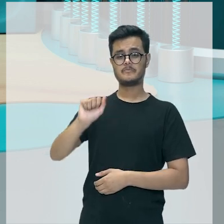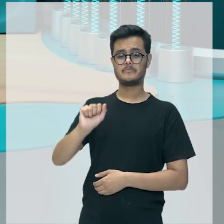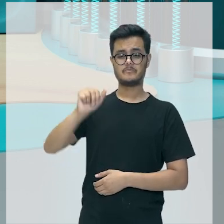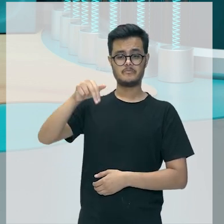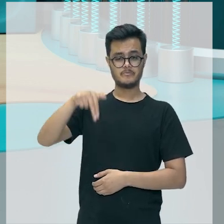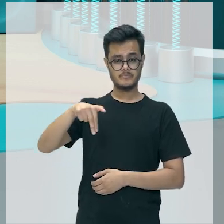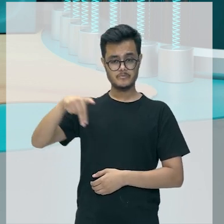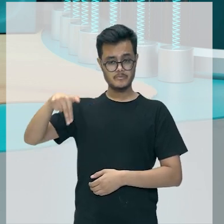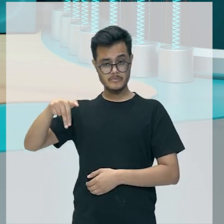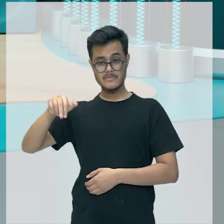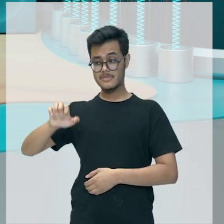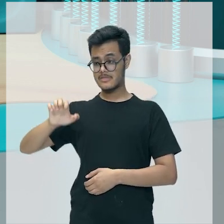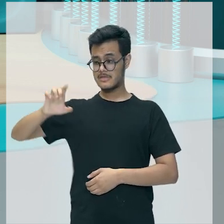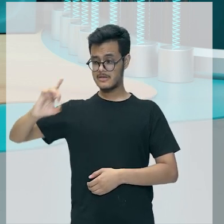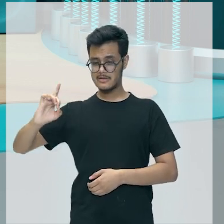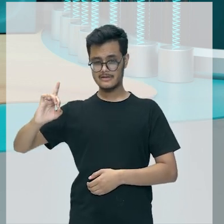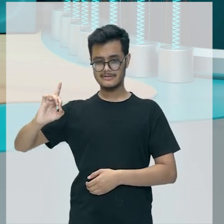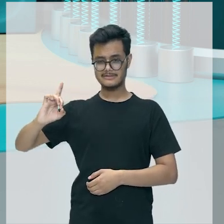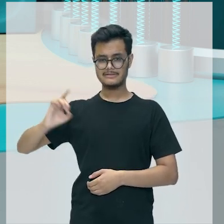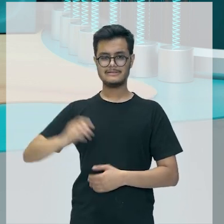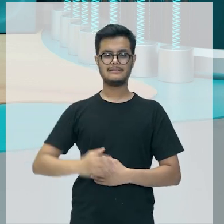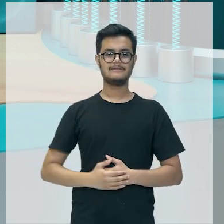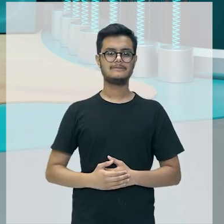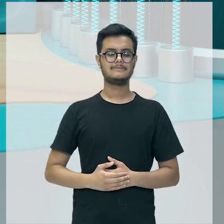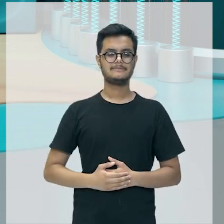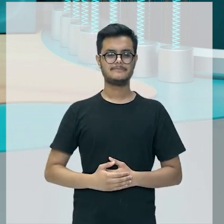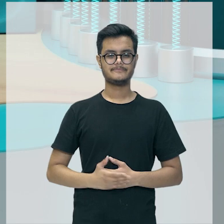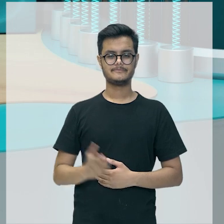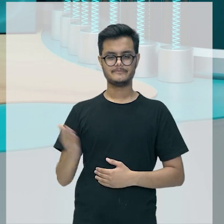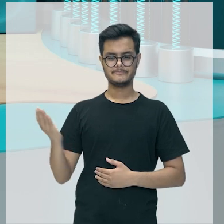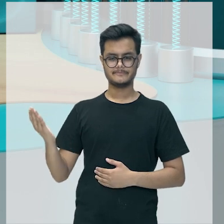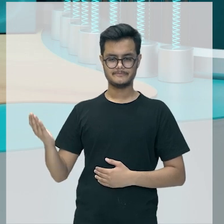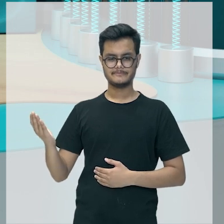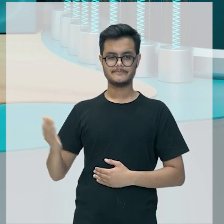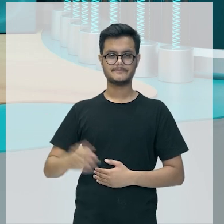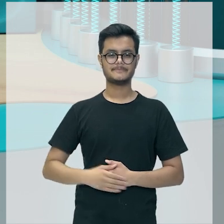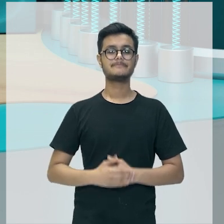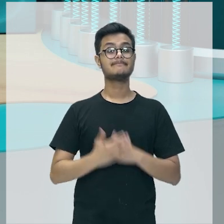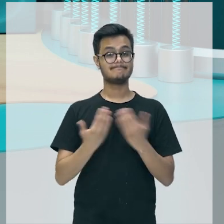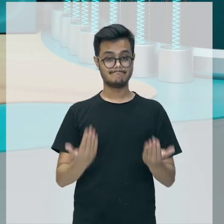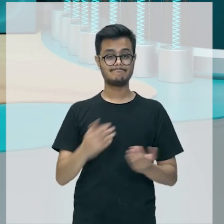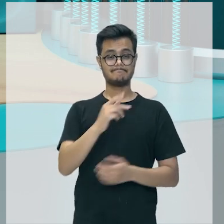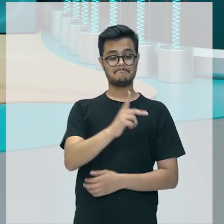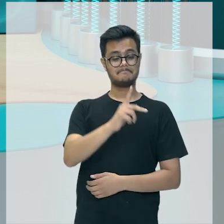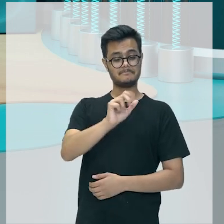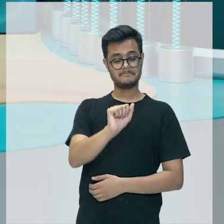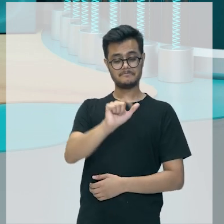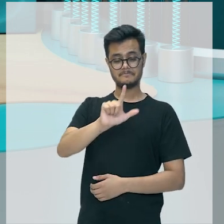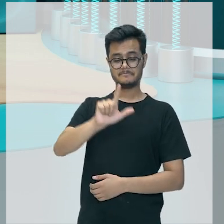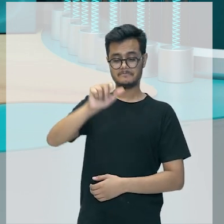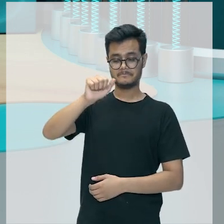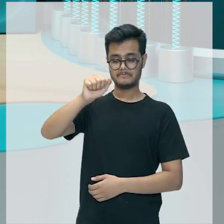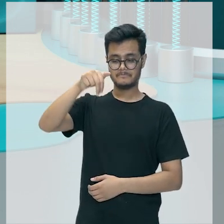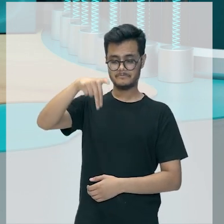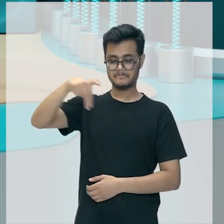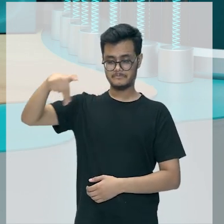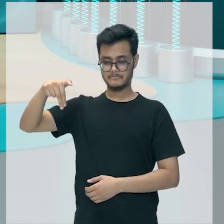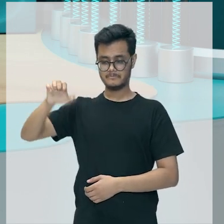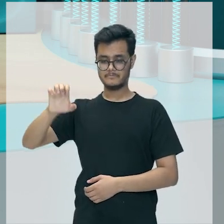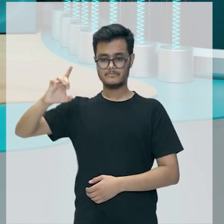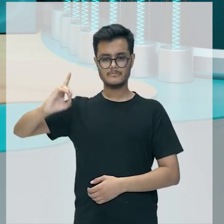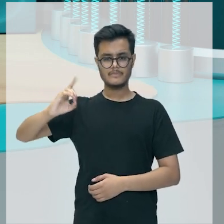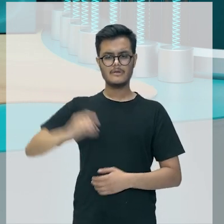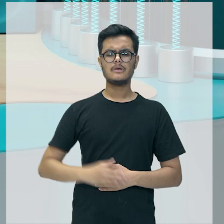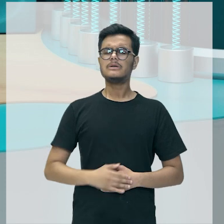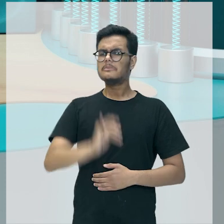no passado, que é o verbo regular, fica planned, planned. Mas observem